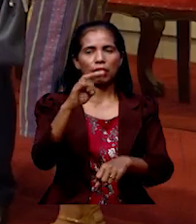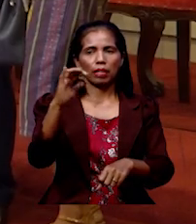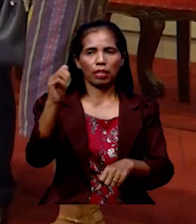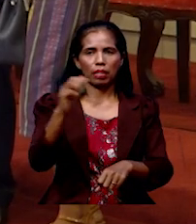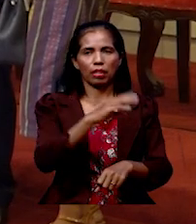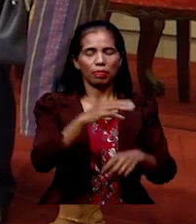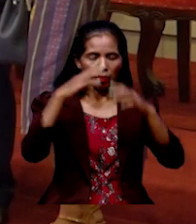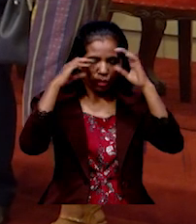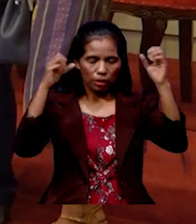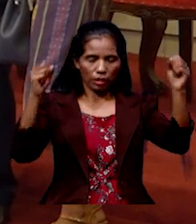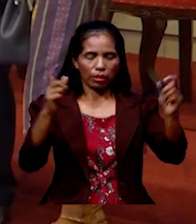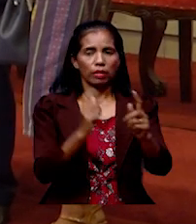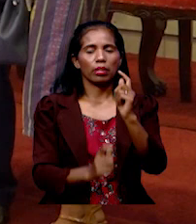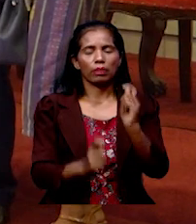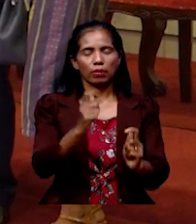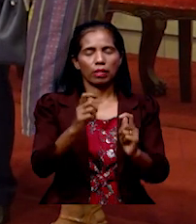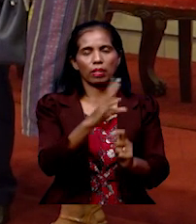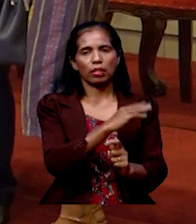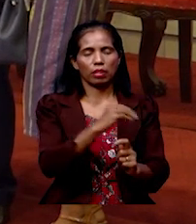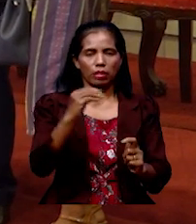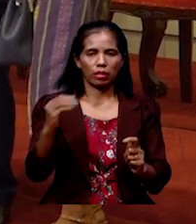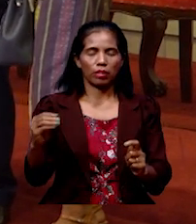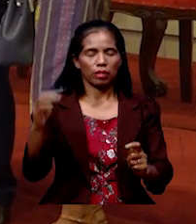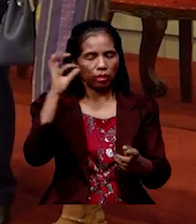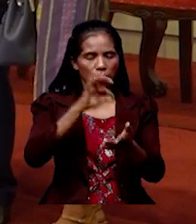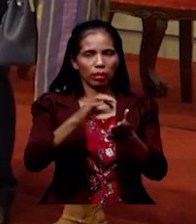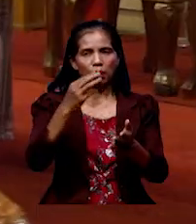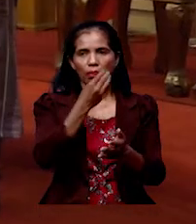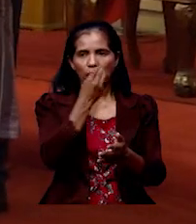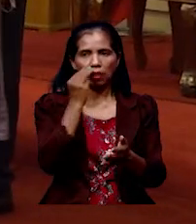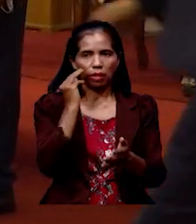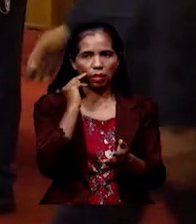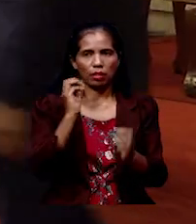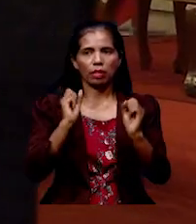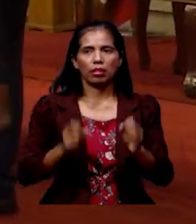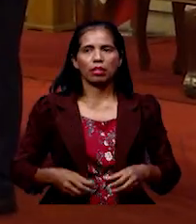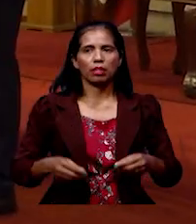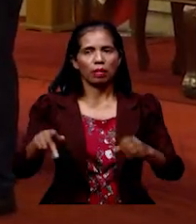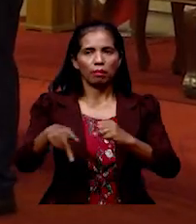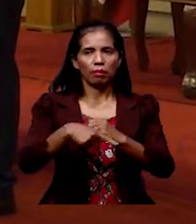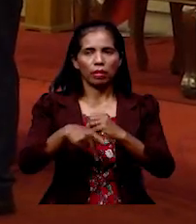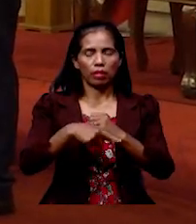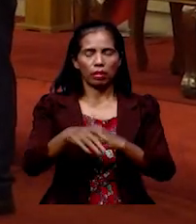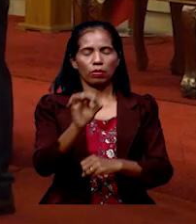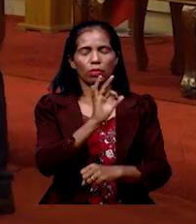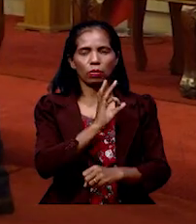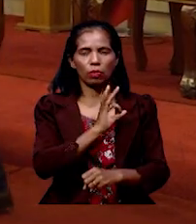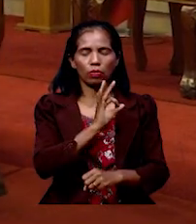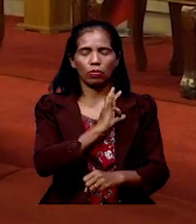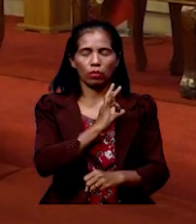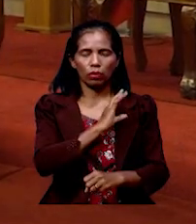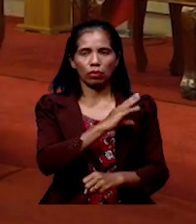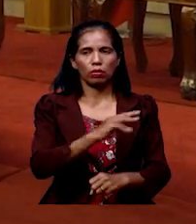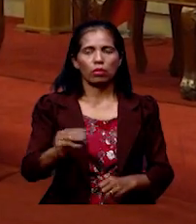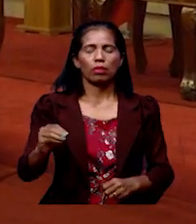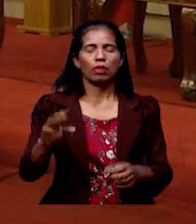Tribunal Recurso, Deolino dos Santos, Secretário-Geral Partido Fretlin, Maria Alcatiri, Conselheiro Máximo Partido Cunto, Jero Santos, Naimori Bucar, membro